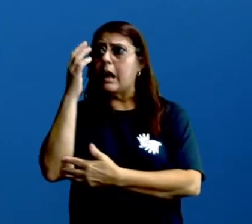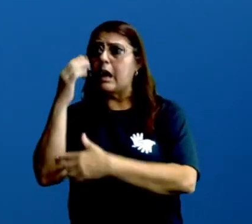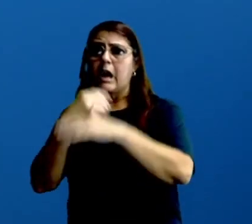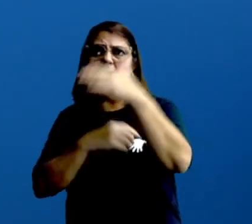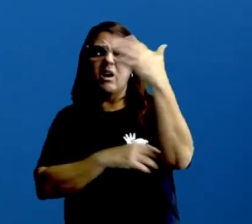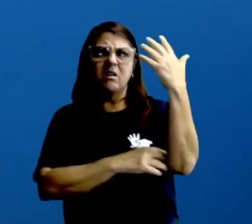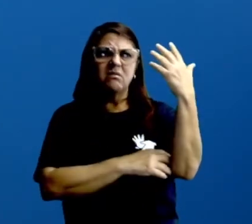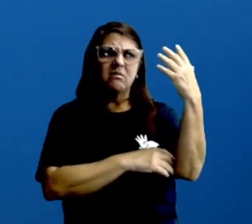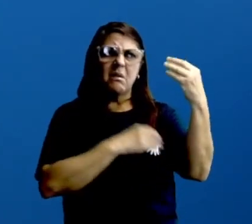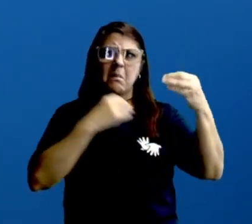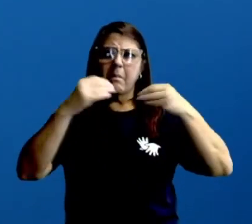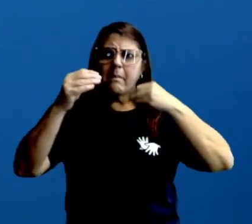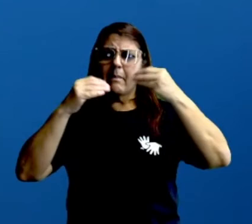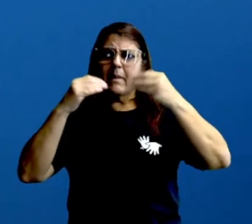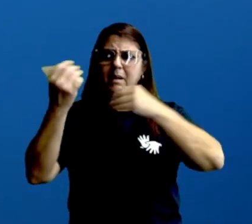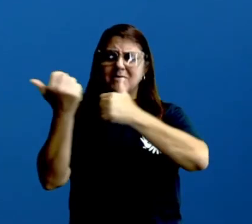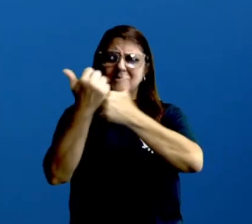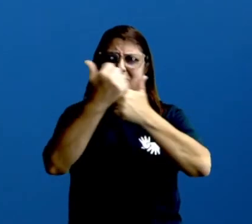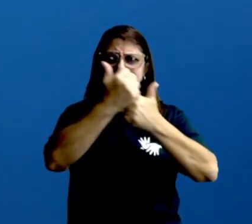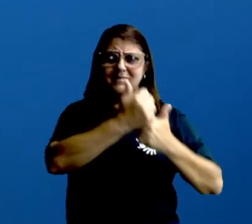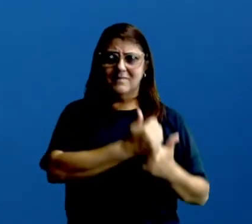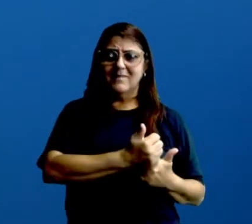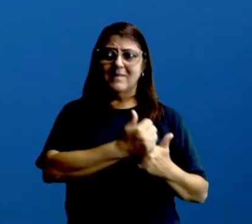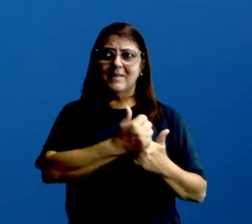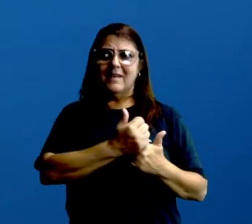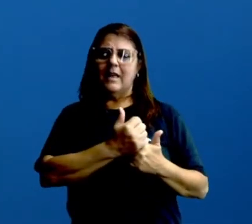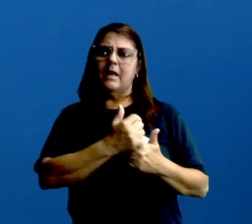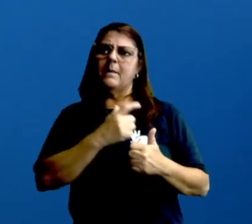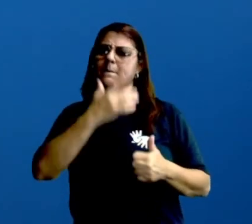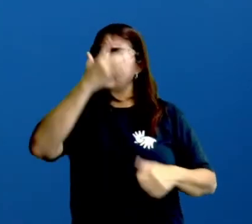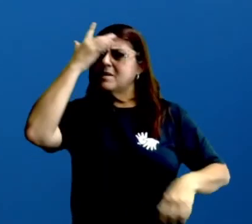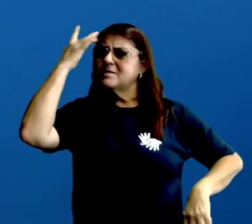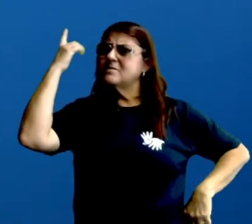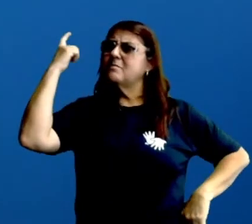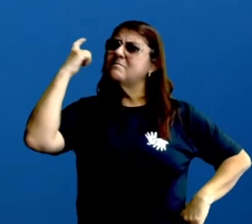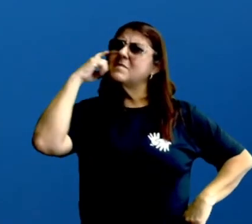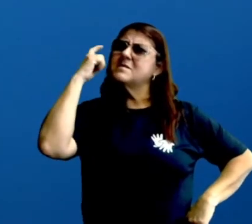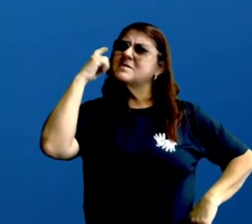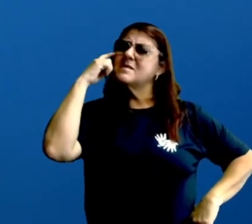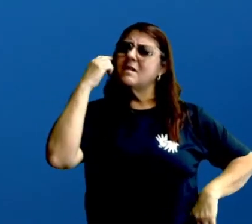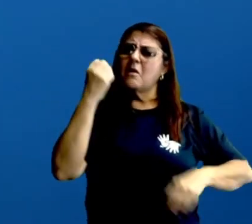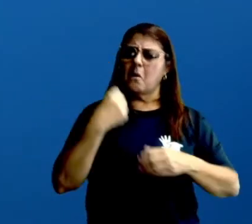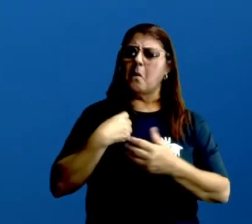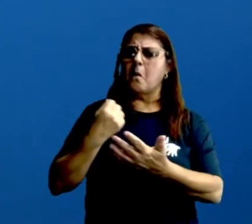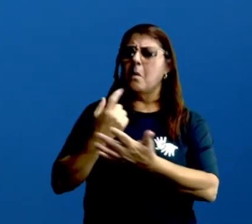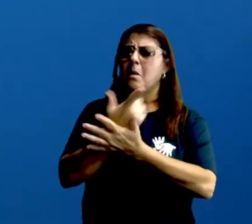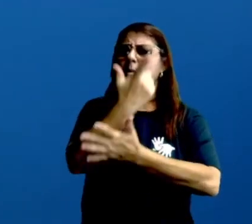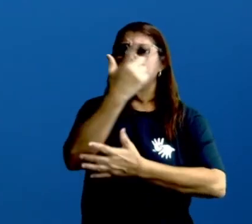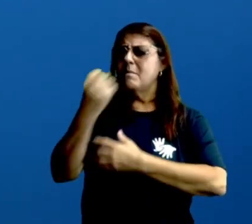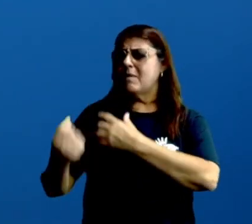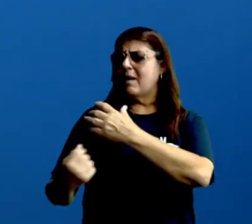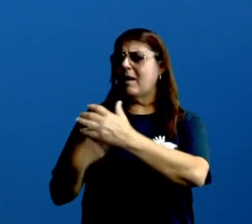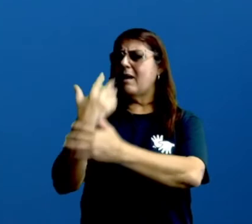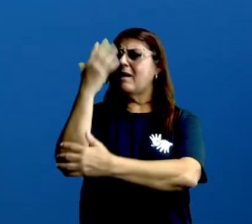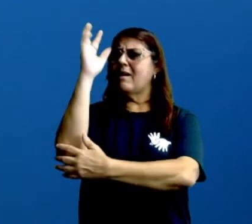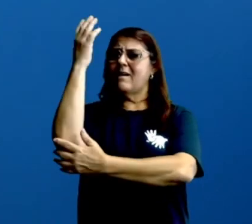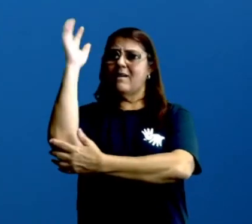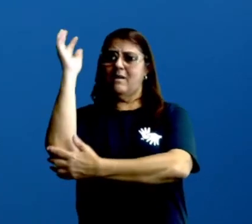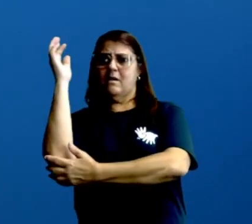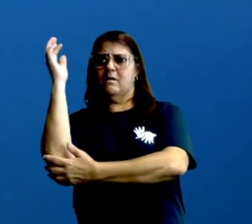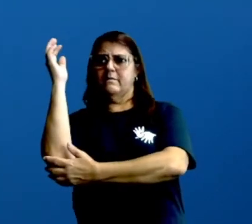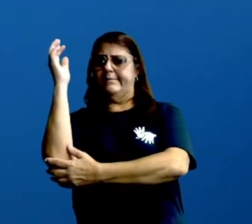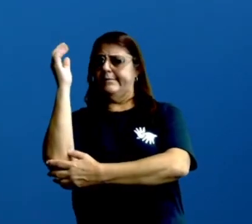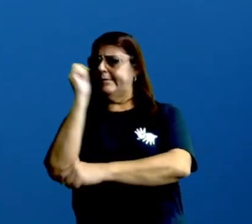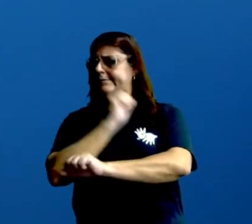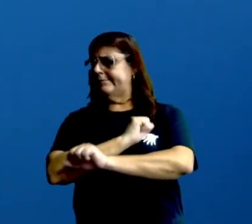por árvores de plástico Vejam Só e as pessoas precisamos encontrar a ver com absurdo